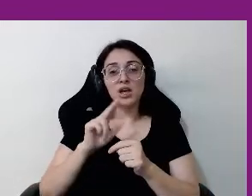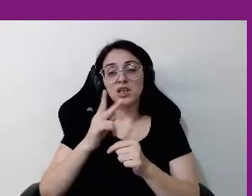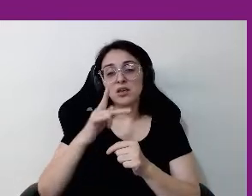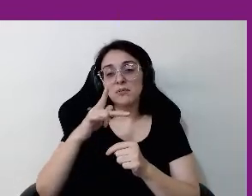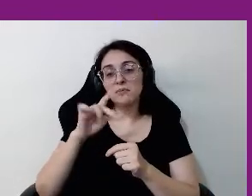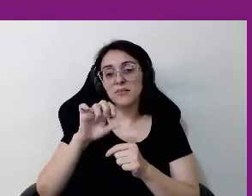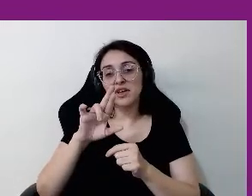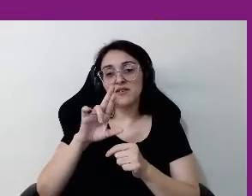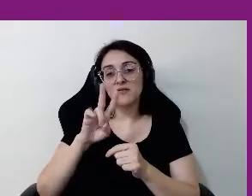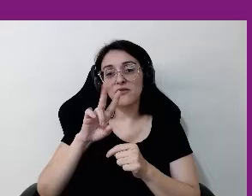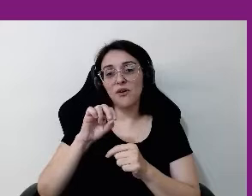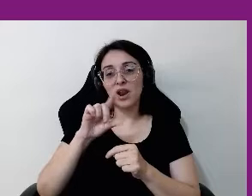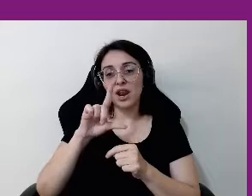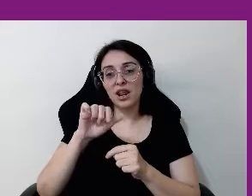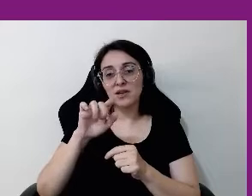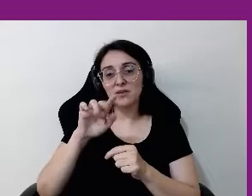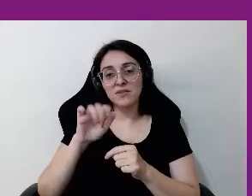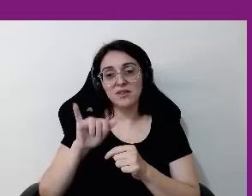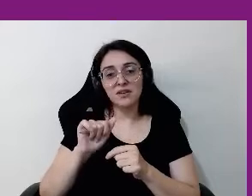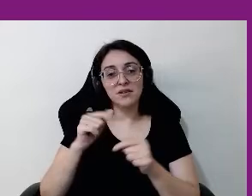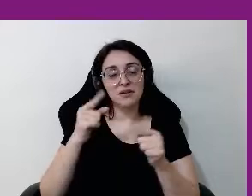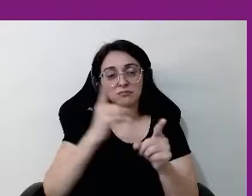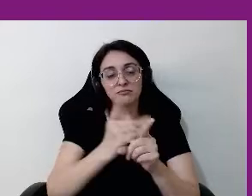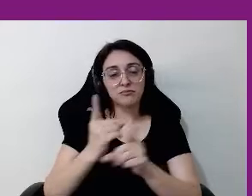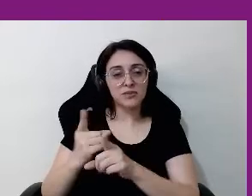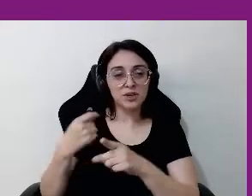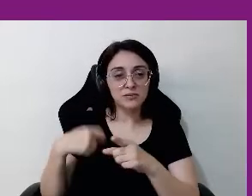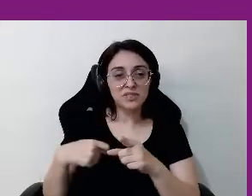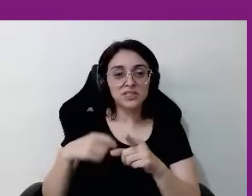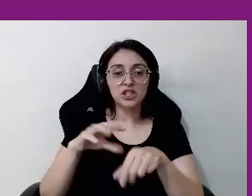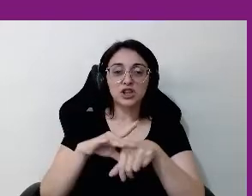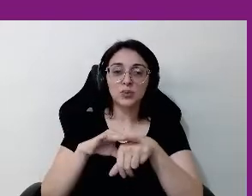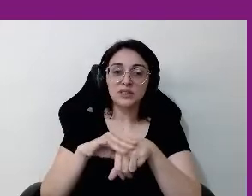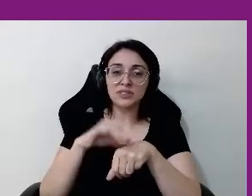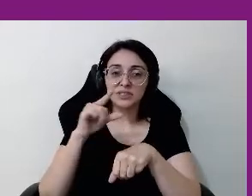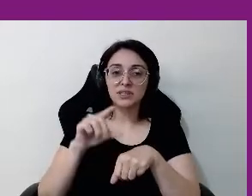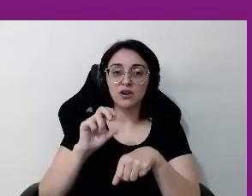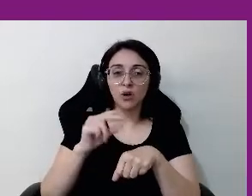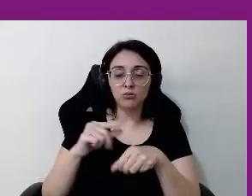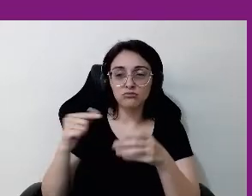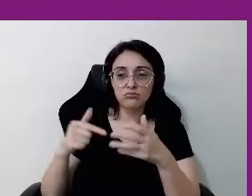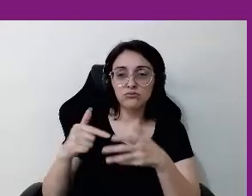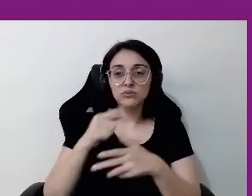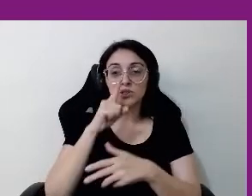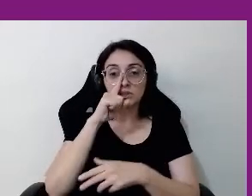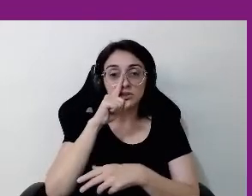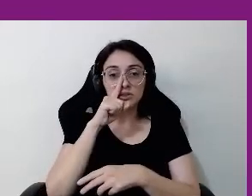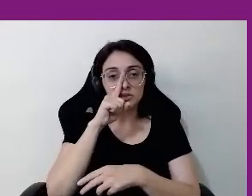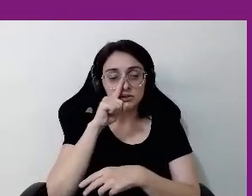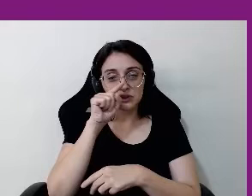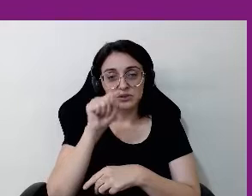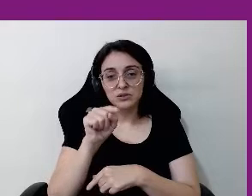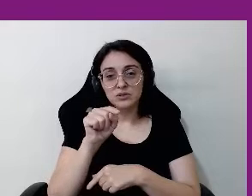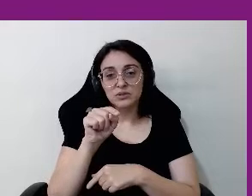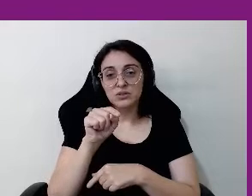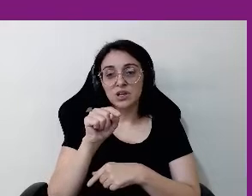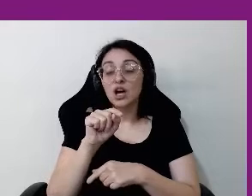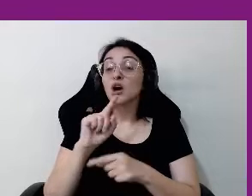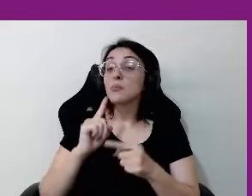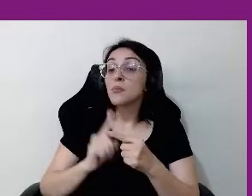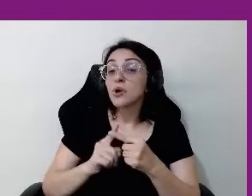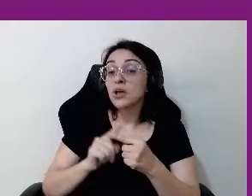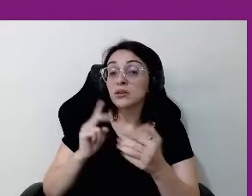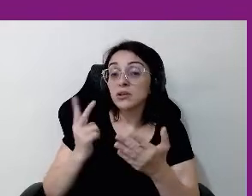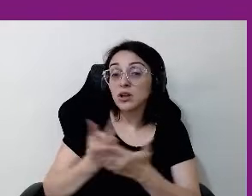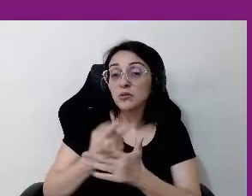hipervolemia, e nós temos que detectar uma doença, né, um fator de risco, na verdade, que causou